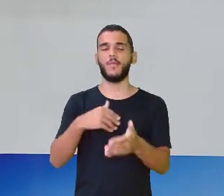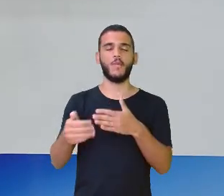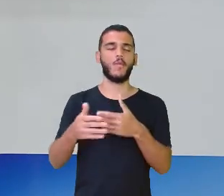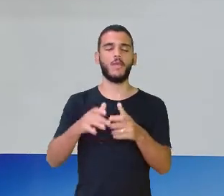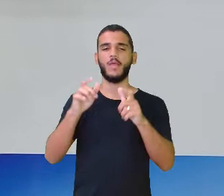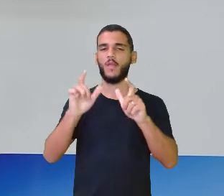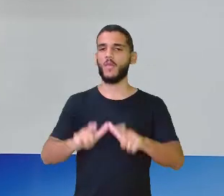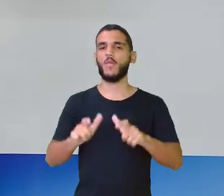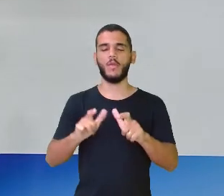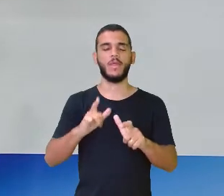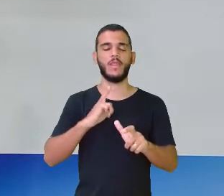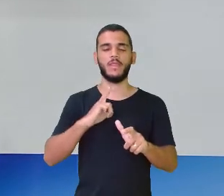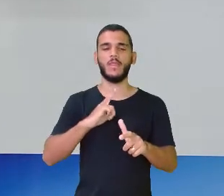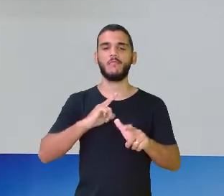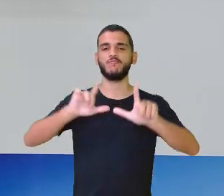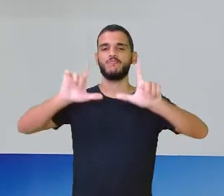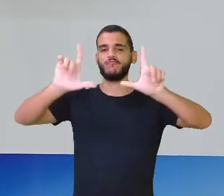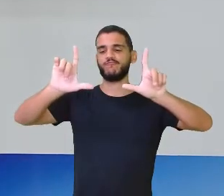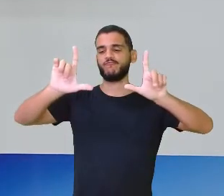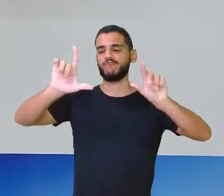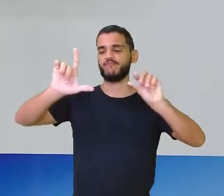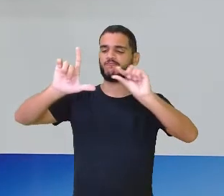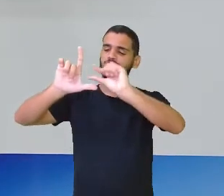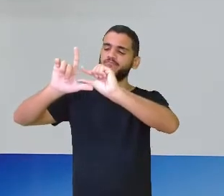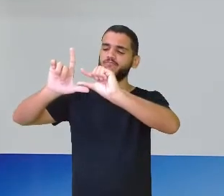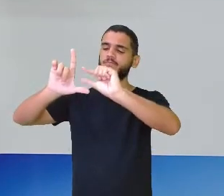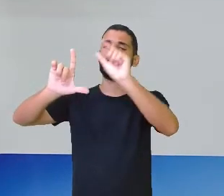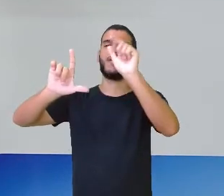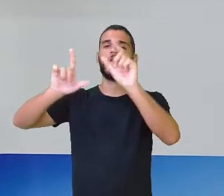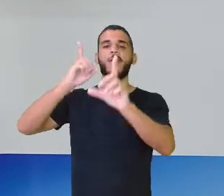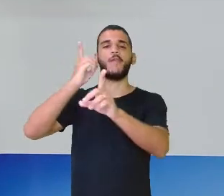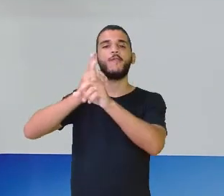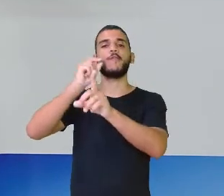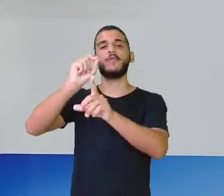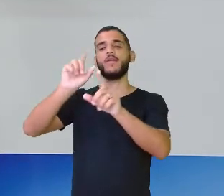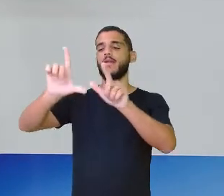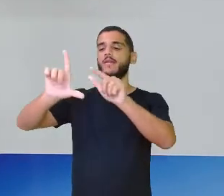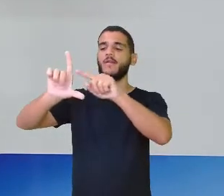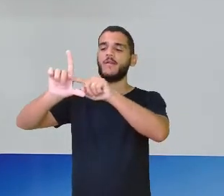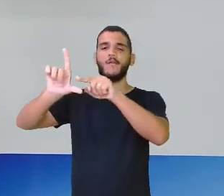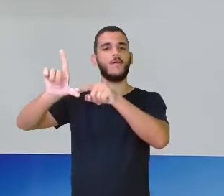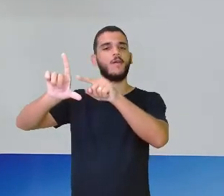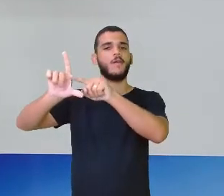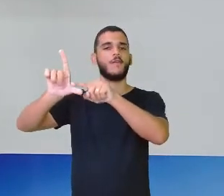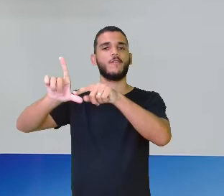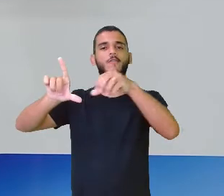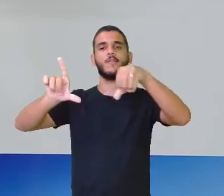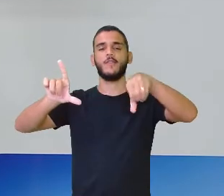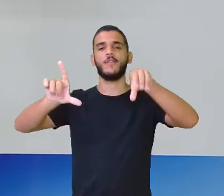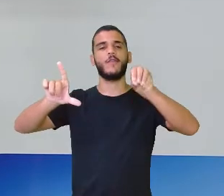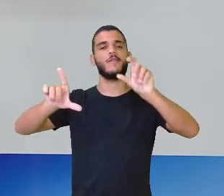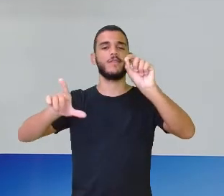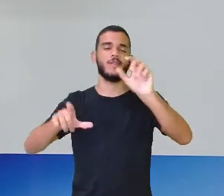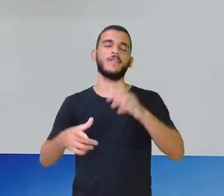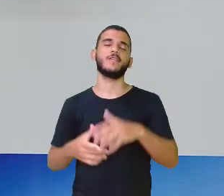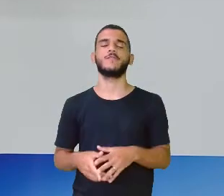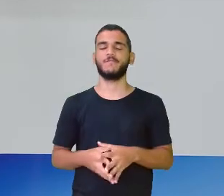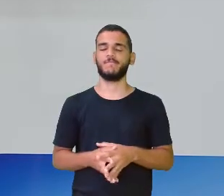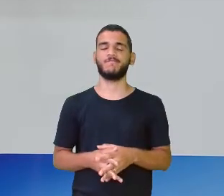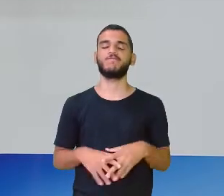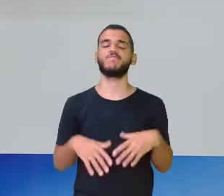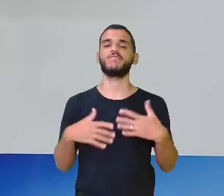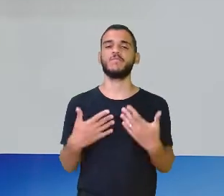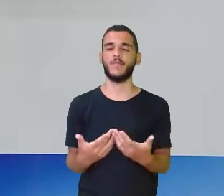você colocar numa quina dessa, é um ângulo de 90 graus. Um ângulo reto. Aí